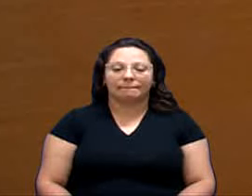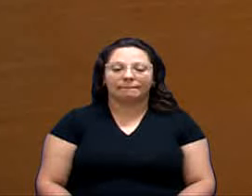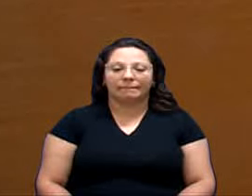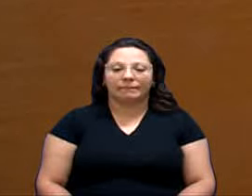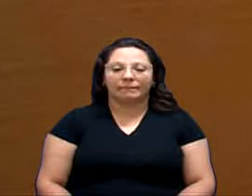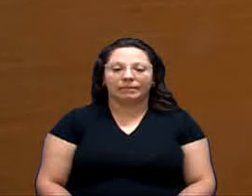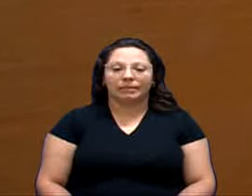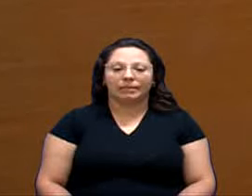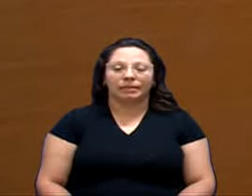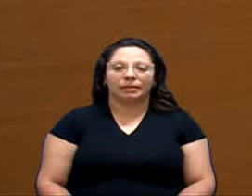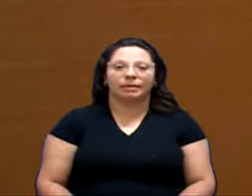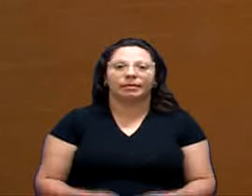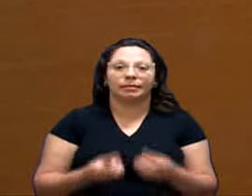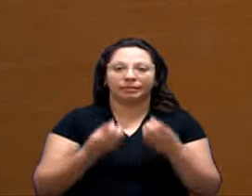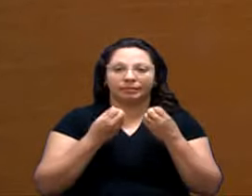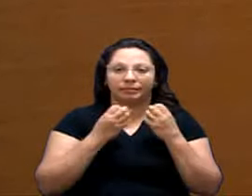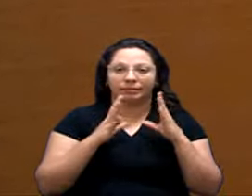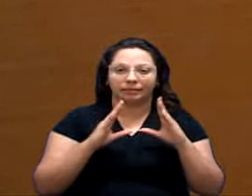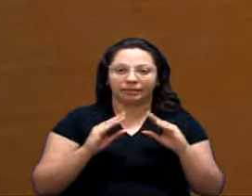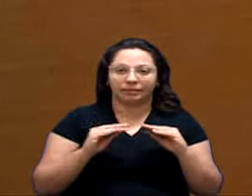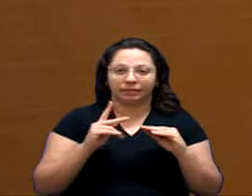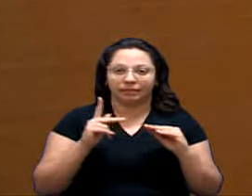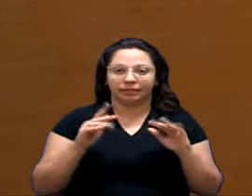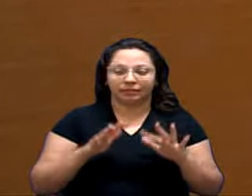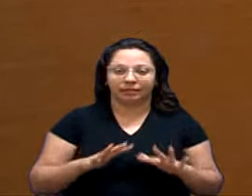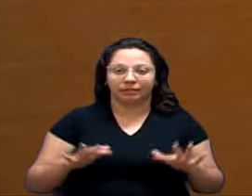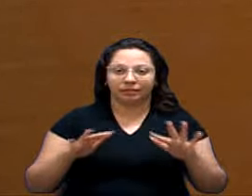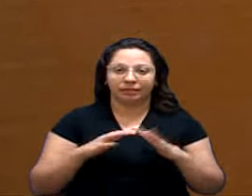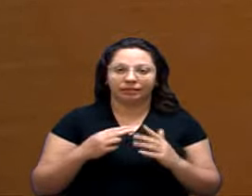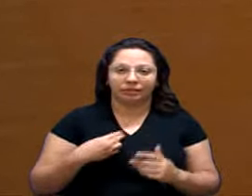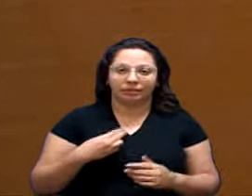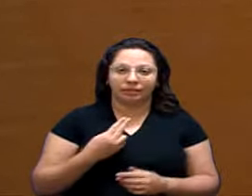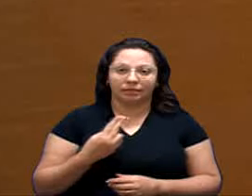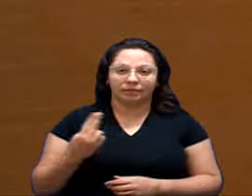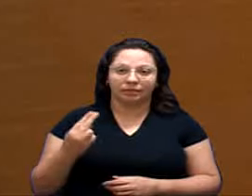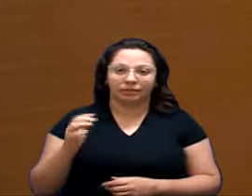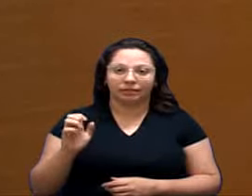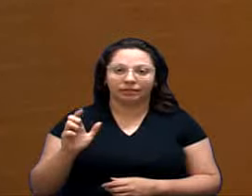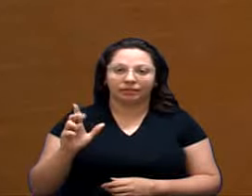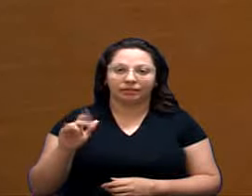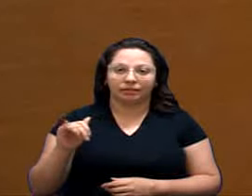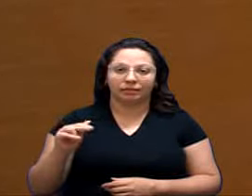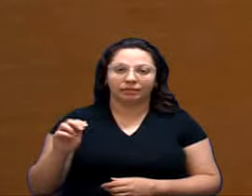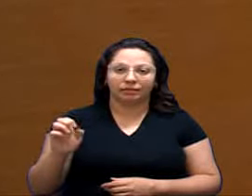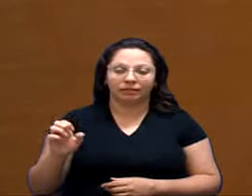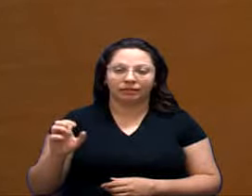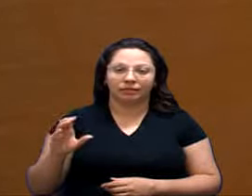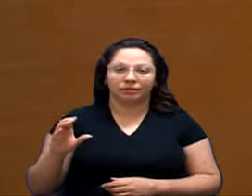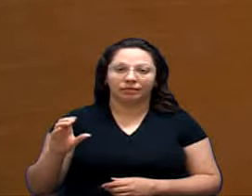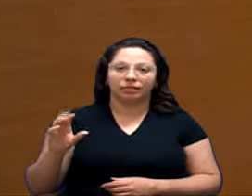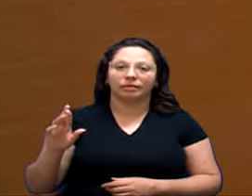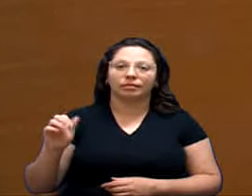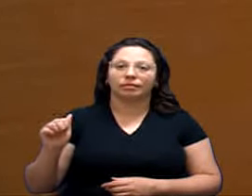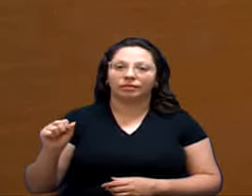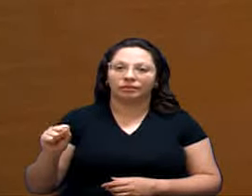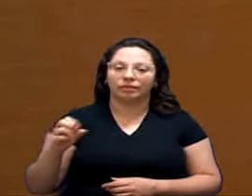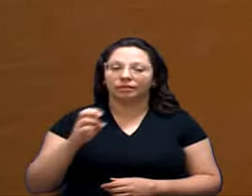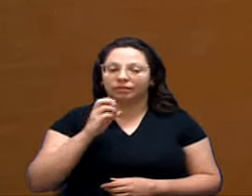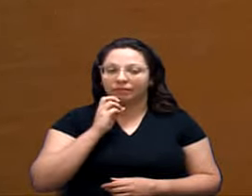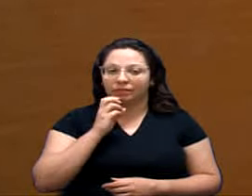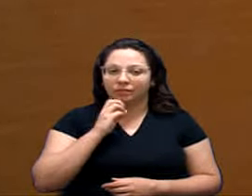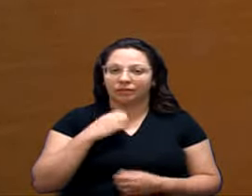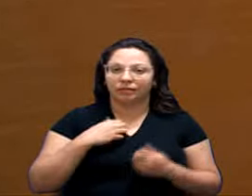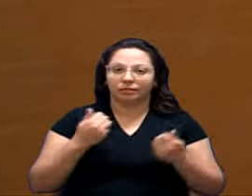palavra Boa noite a todos souane do CR também do Sorocaba estamos aqui com algumas questões aqui